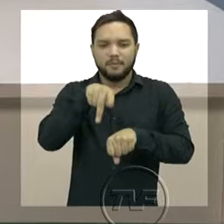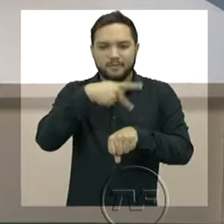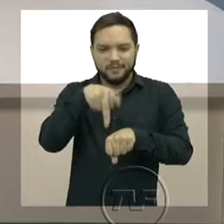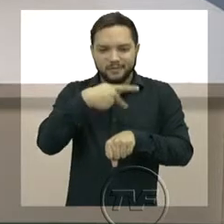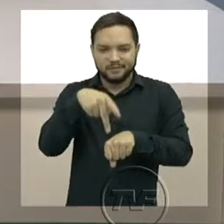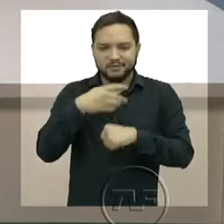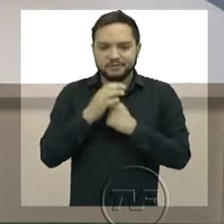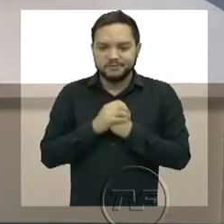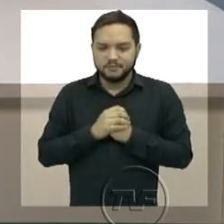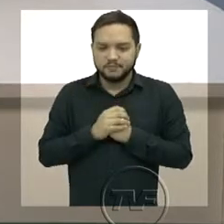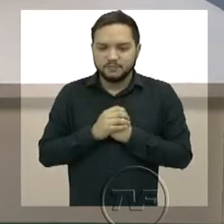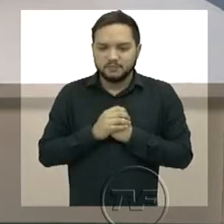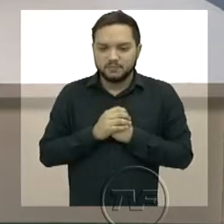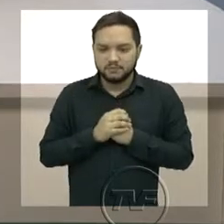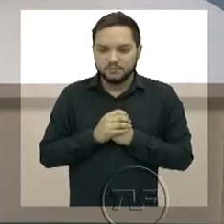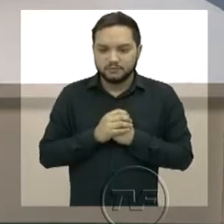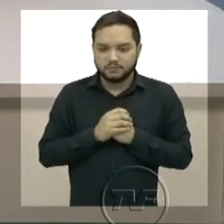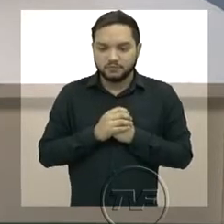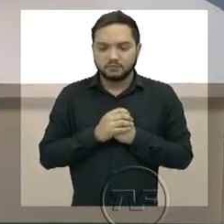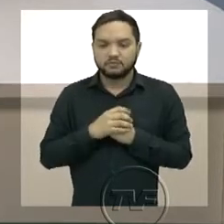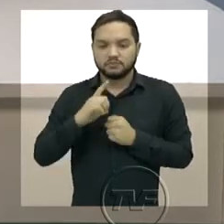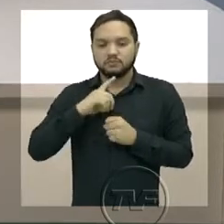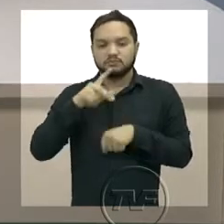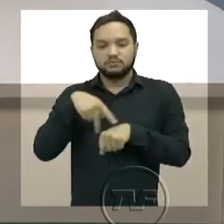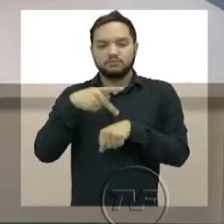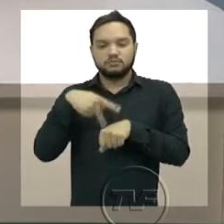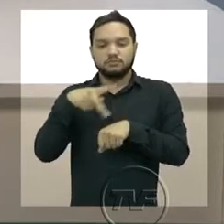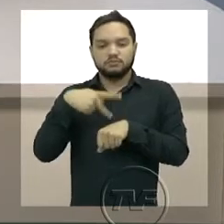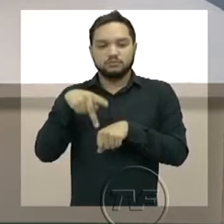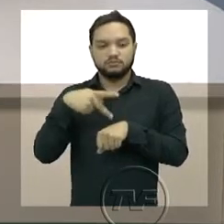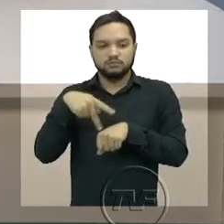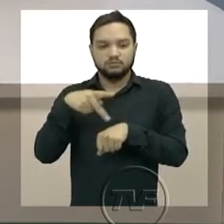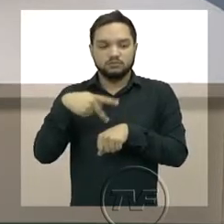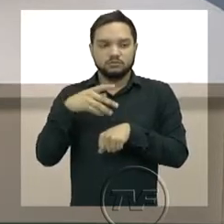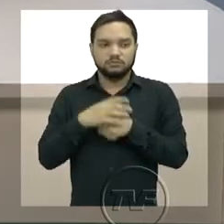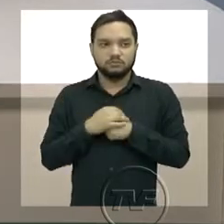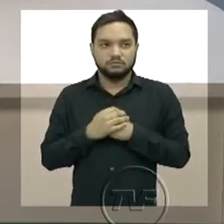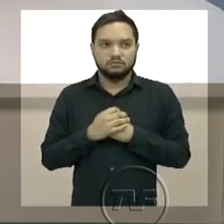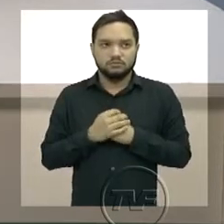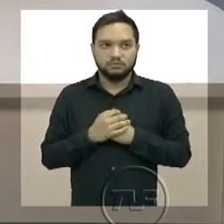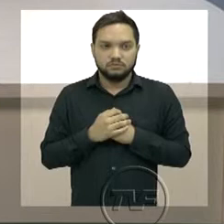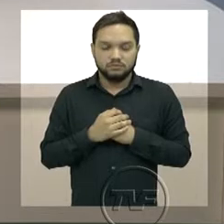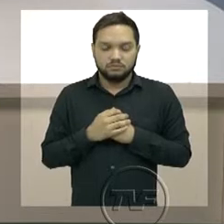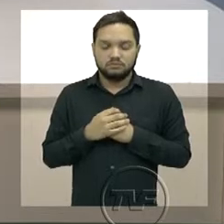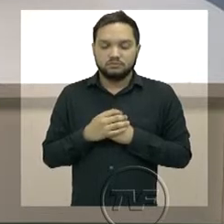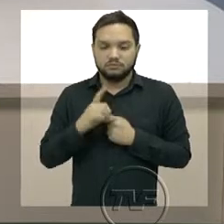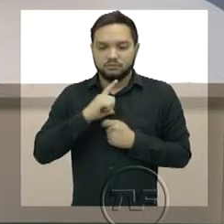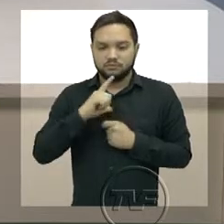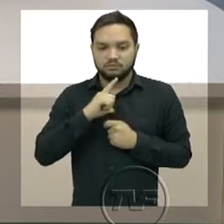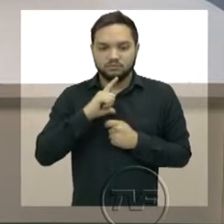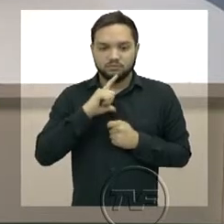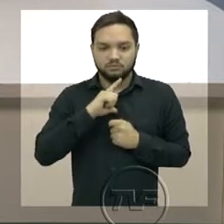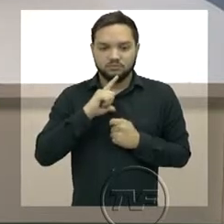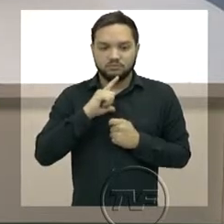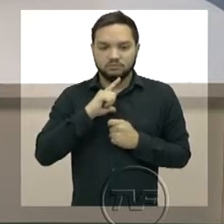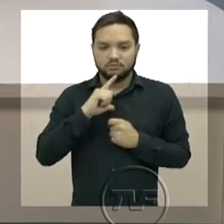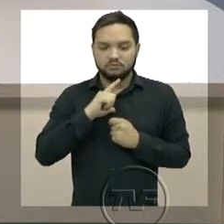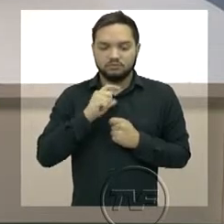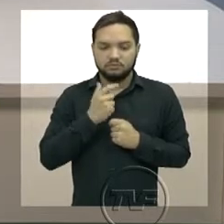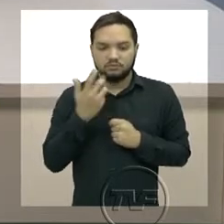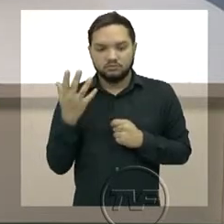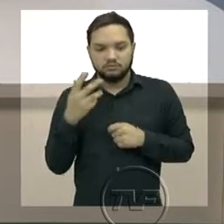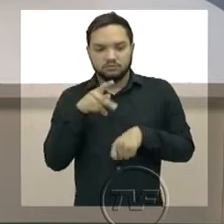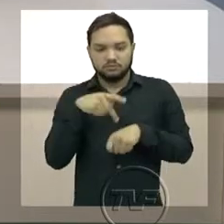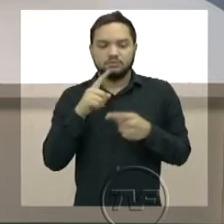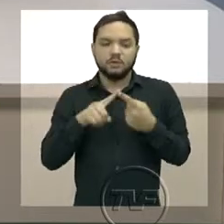núcleos gestores das praças, né, não me recordo aqui o número exato de praças e